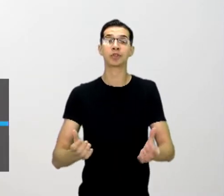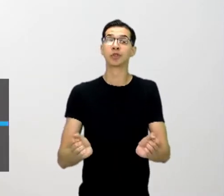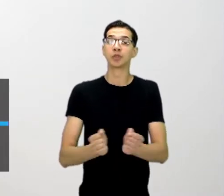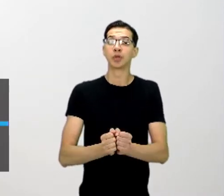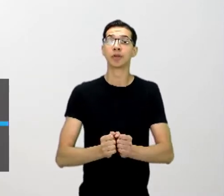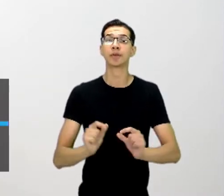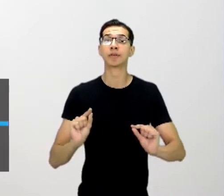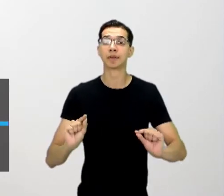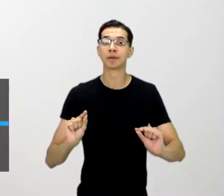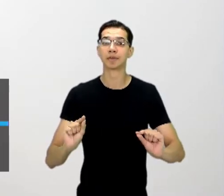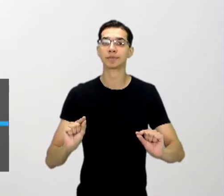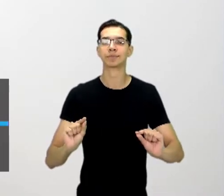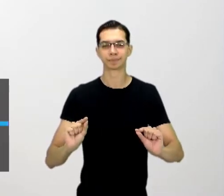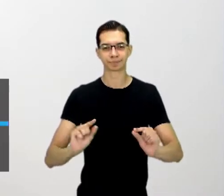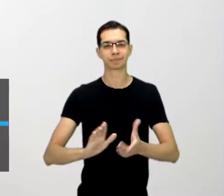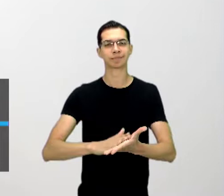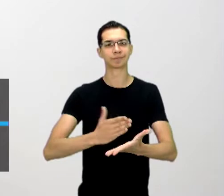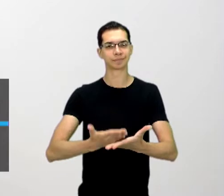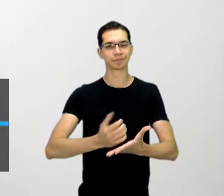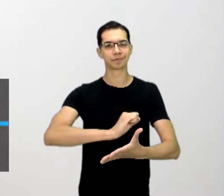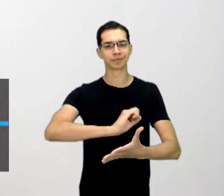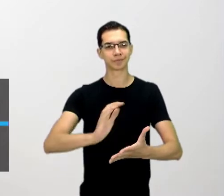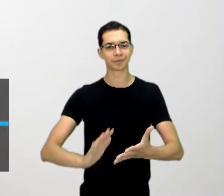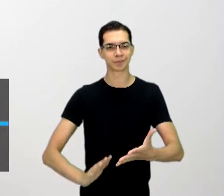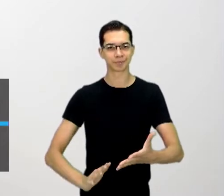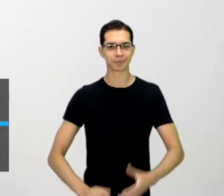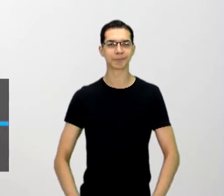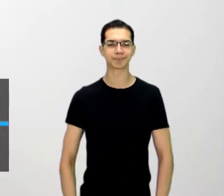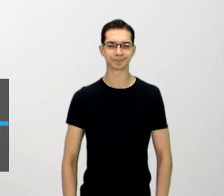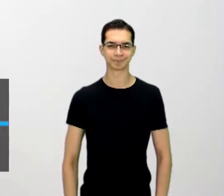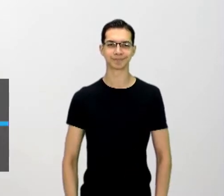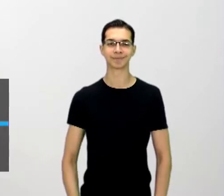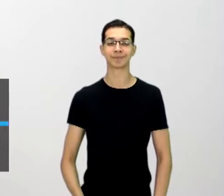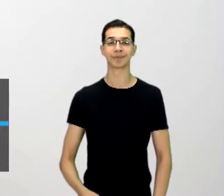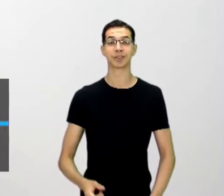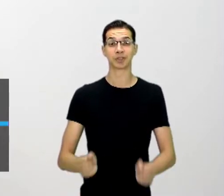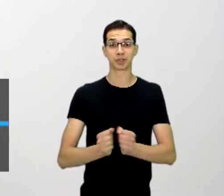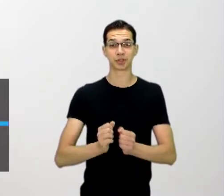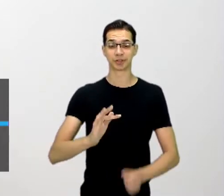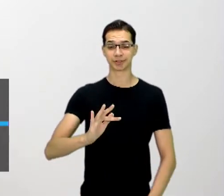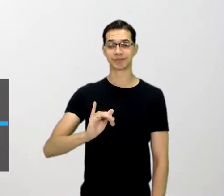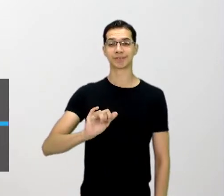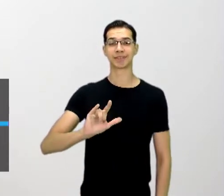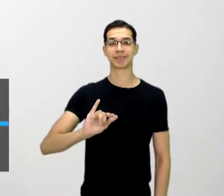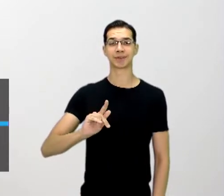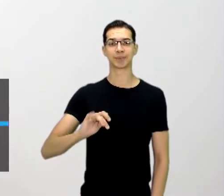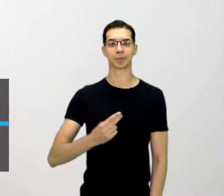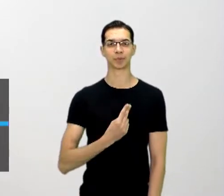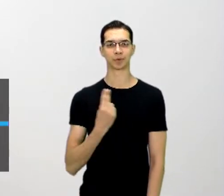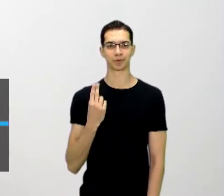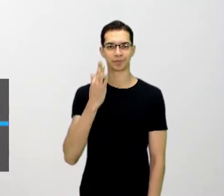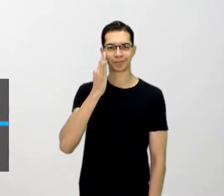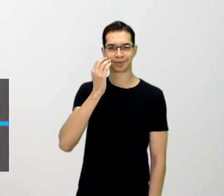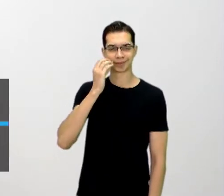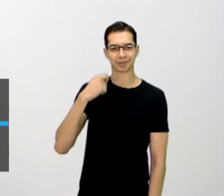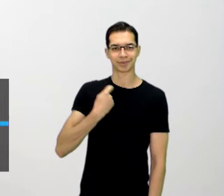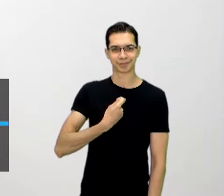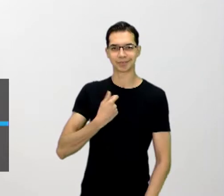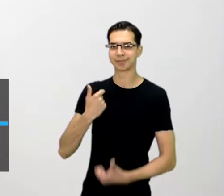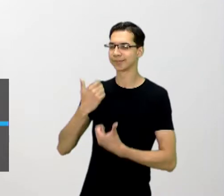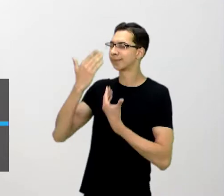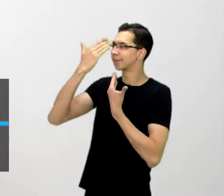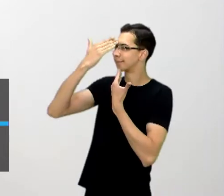o pessoal de Libras. Meninos, sejam bem-vindos. Eu estou aqui com o Felipe. Muito obrigado, Felipe, aí pela